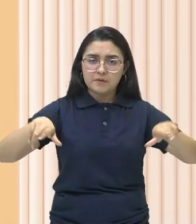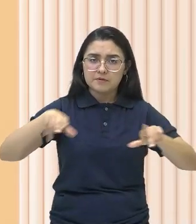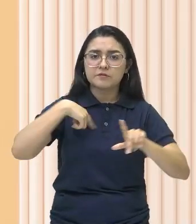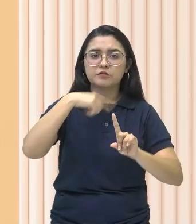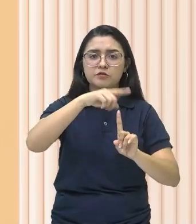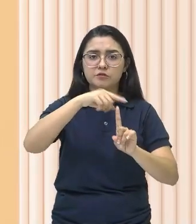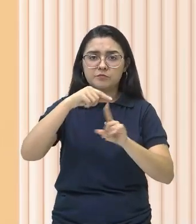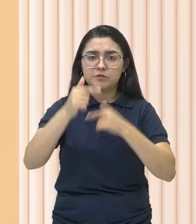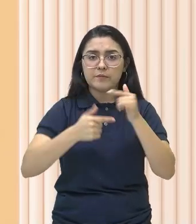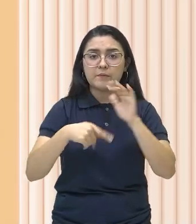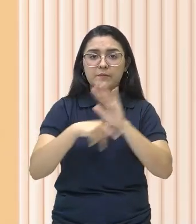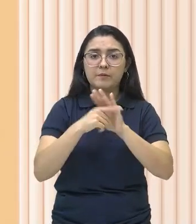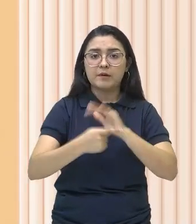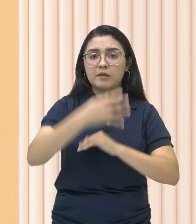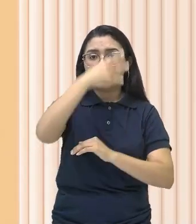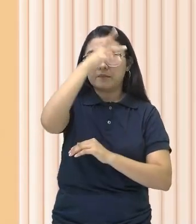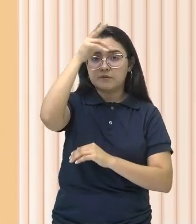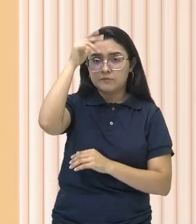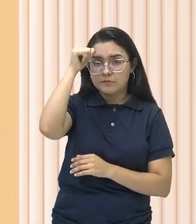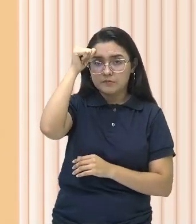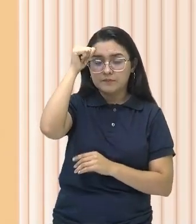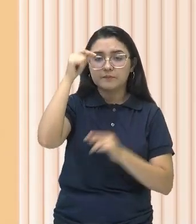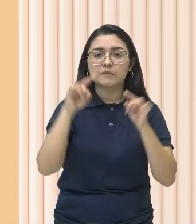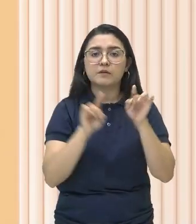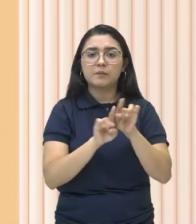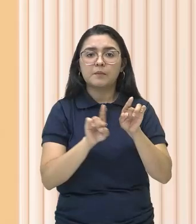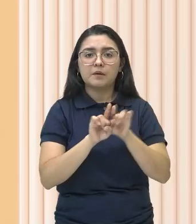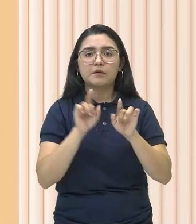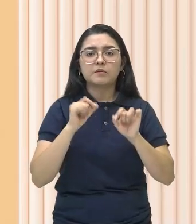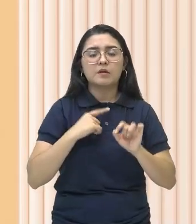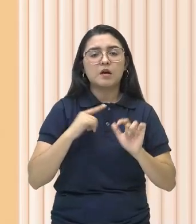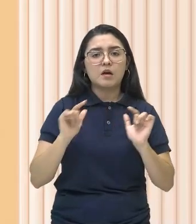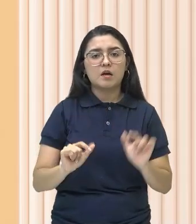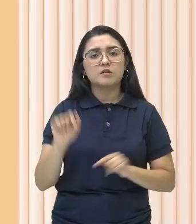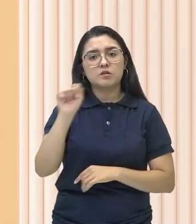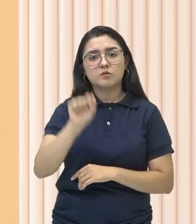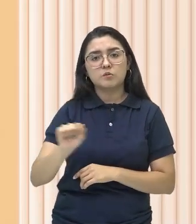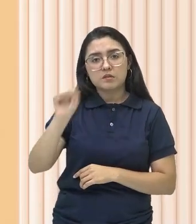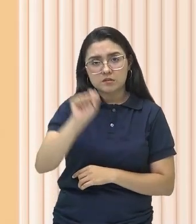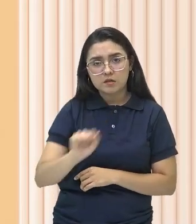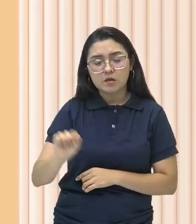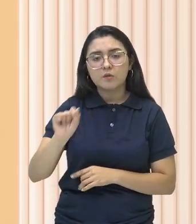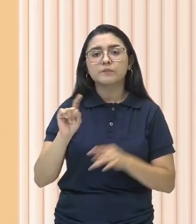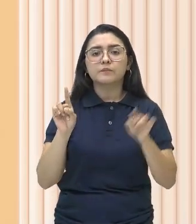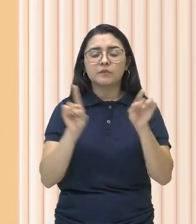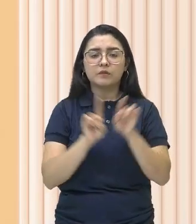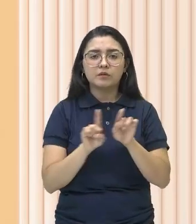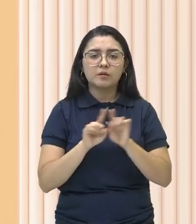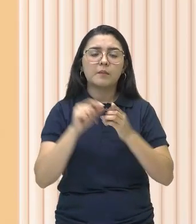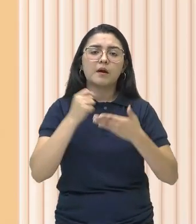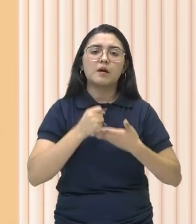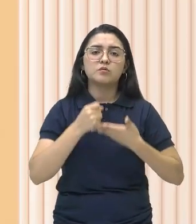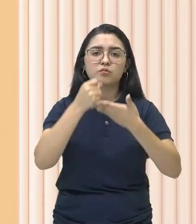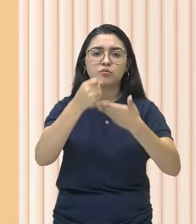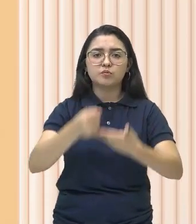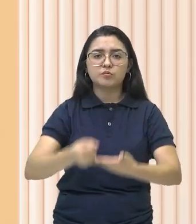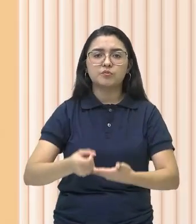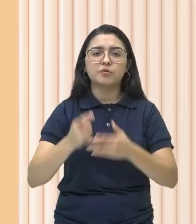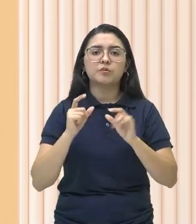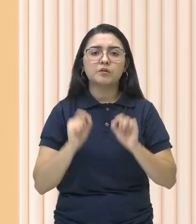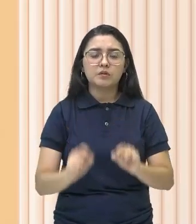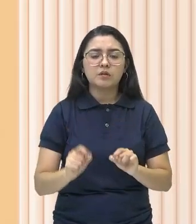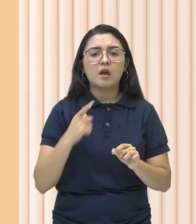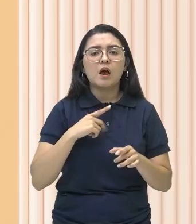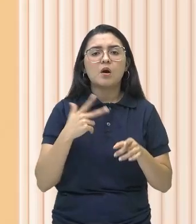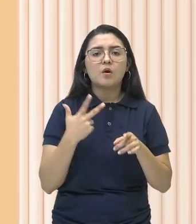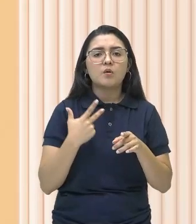trabalho no Amazonas, não é verdade? Nós falamos sobre as associações que ajudam a conquistar